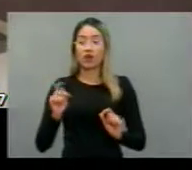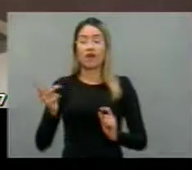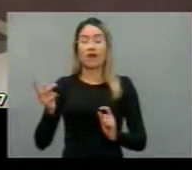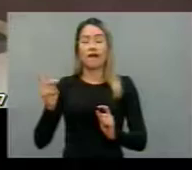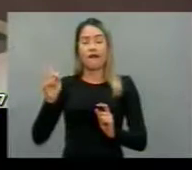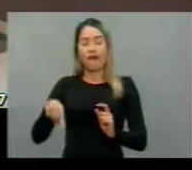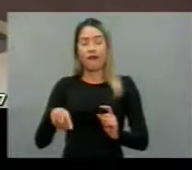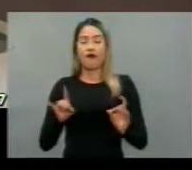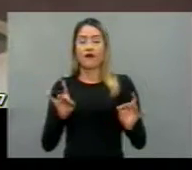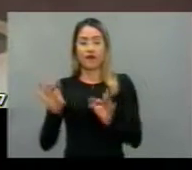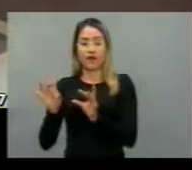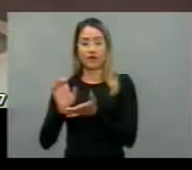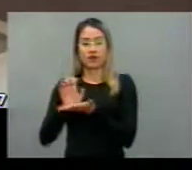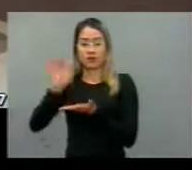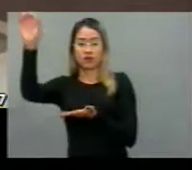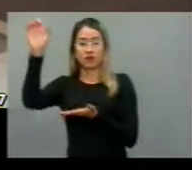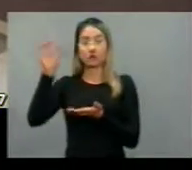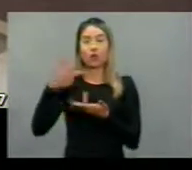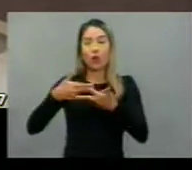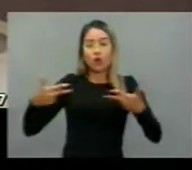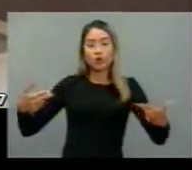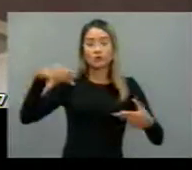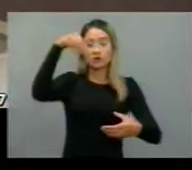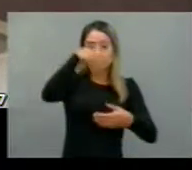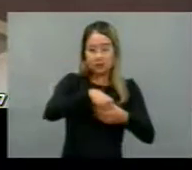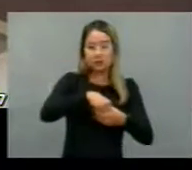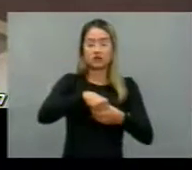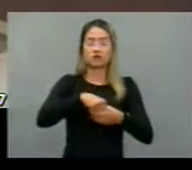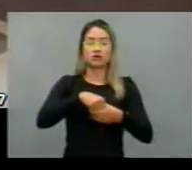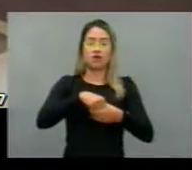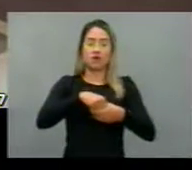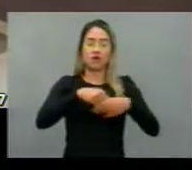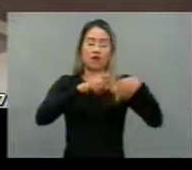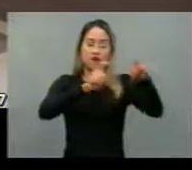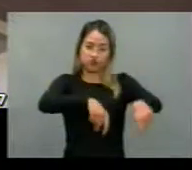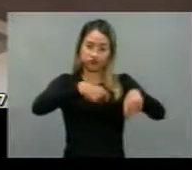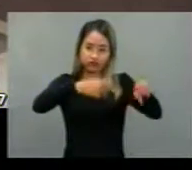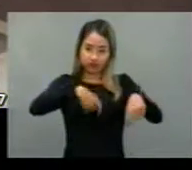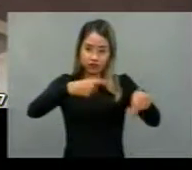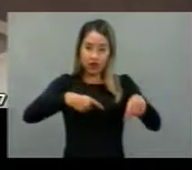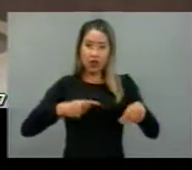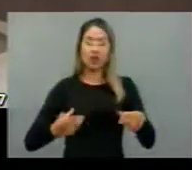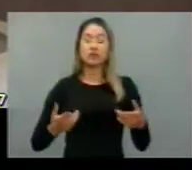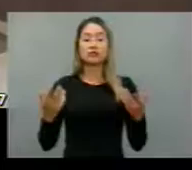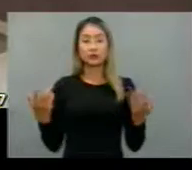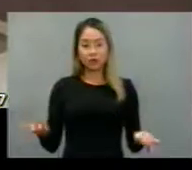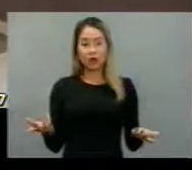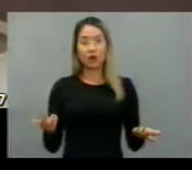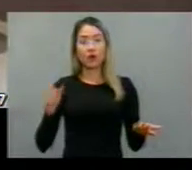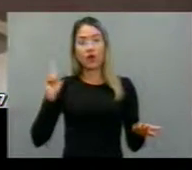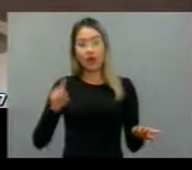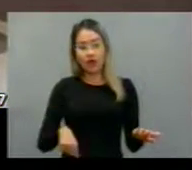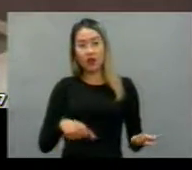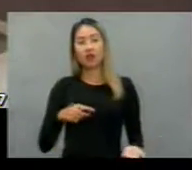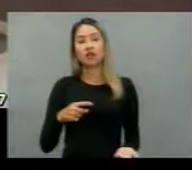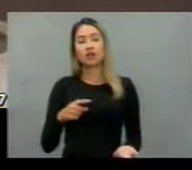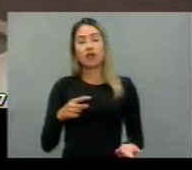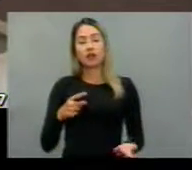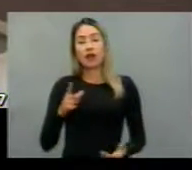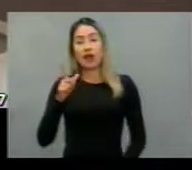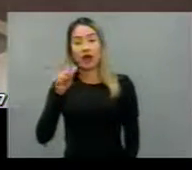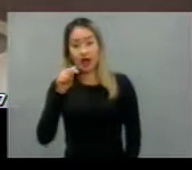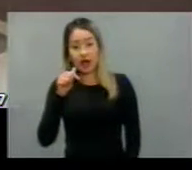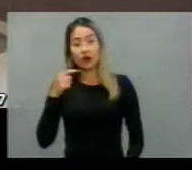fez doações de mais de 100 milhões de reais no ano de 2014. Esse setor, que ele é grande consumidor de água,